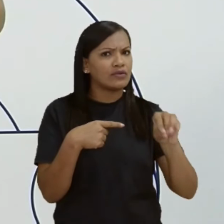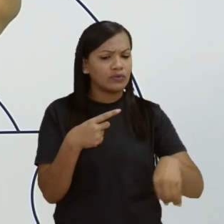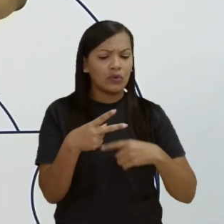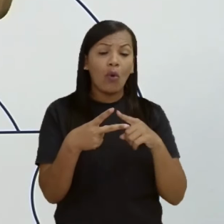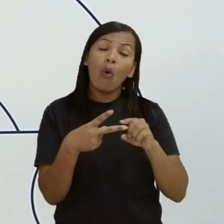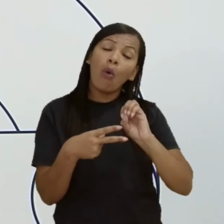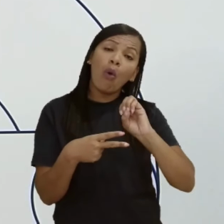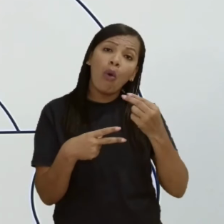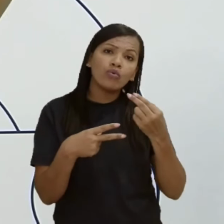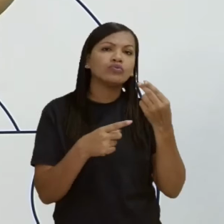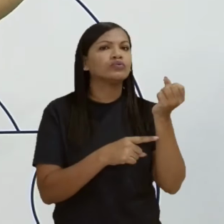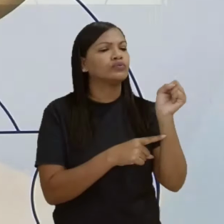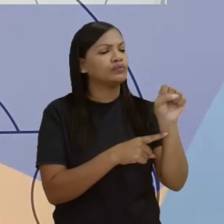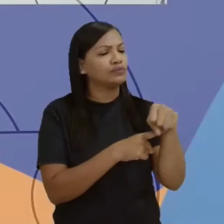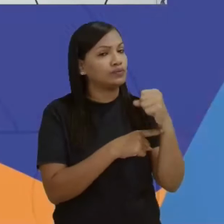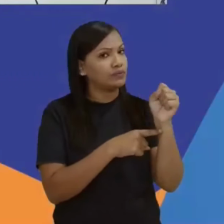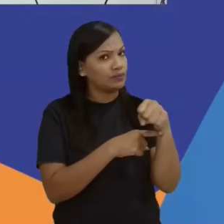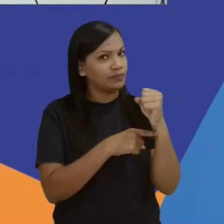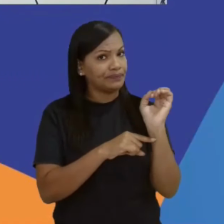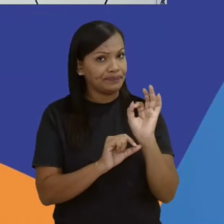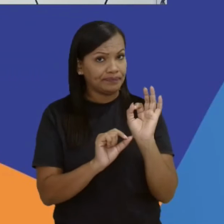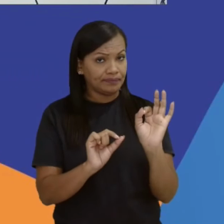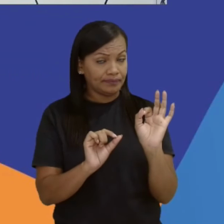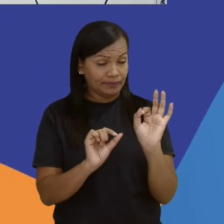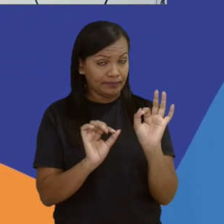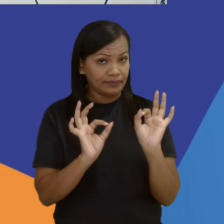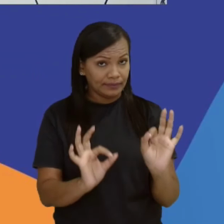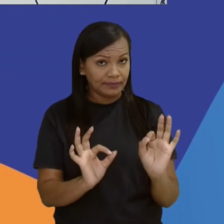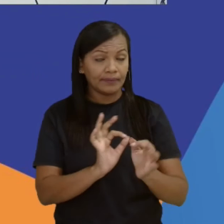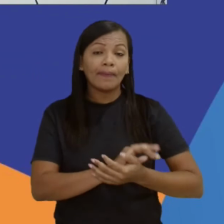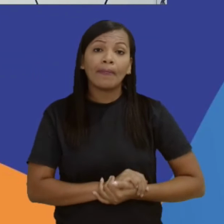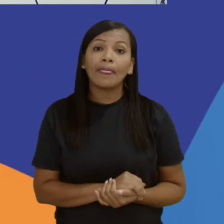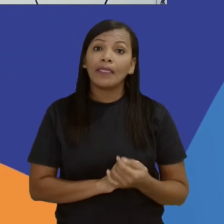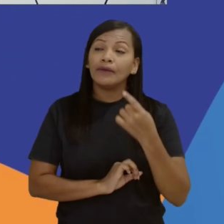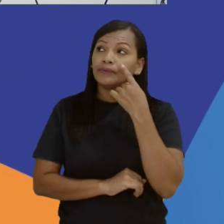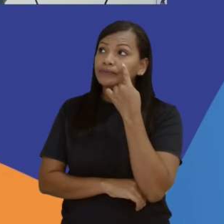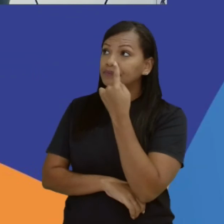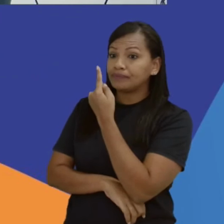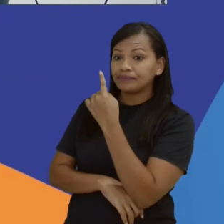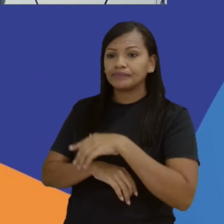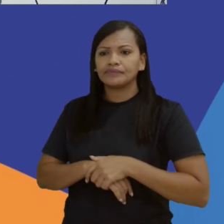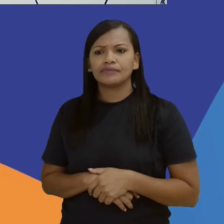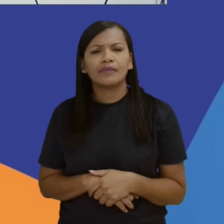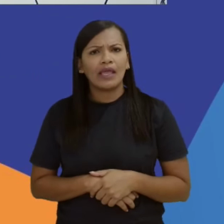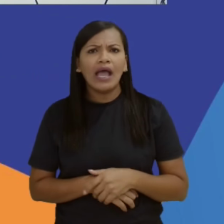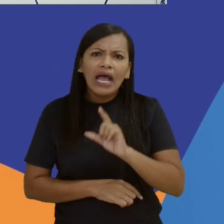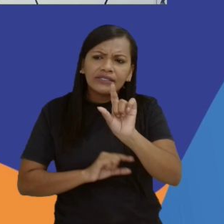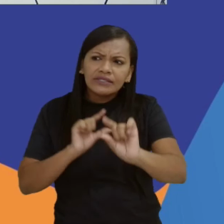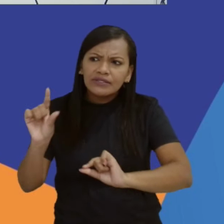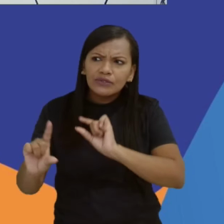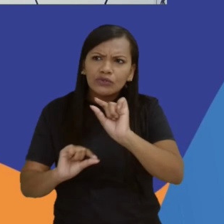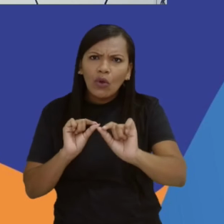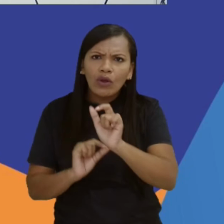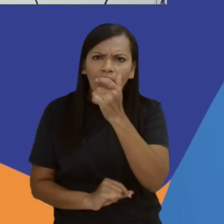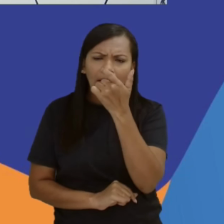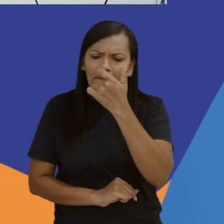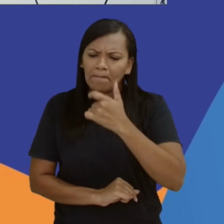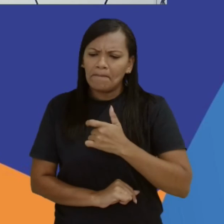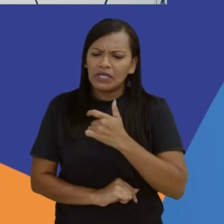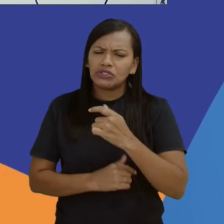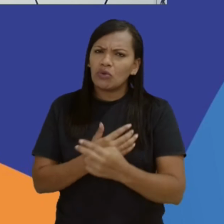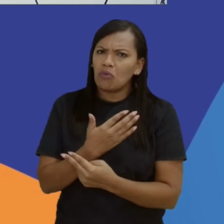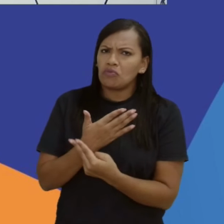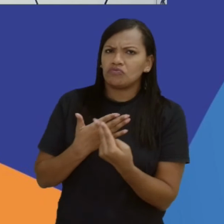bem? Mas olha só o que eu trouxe para vocês. As escolhas que o autor faz na forma